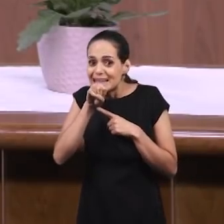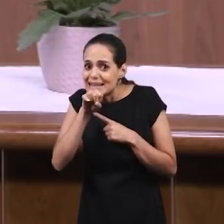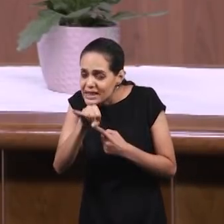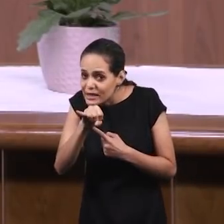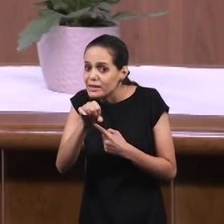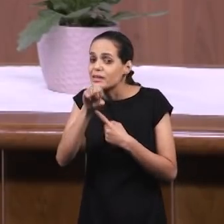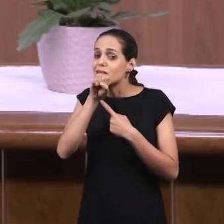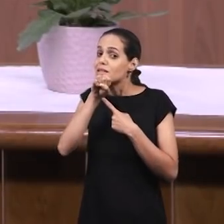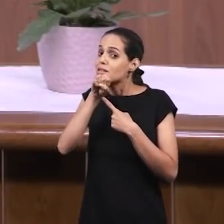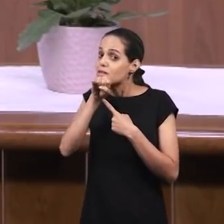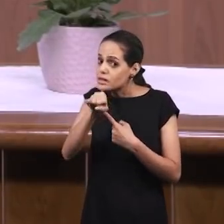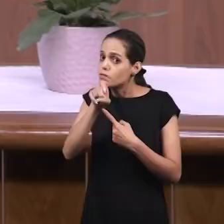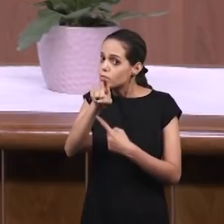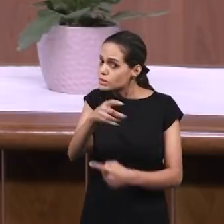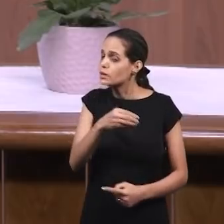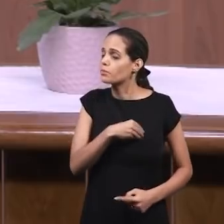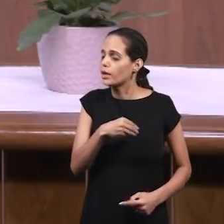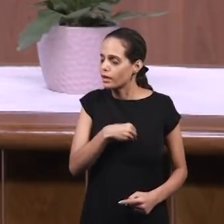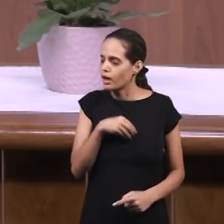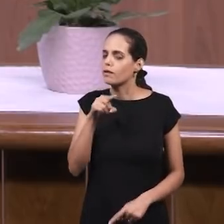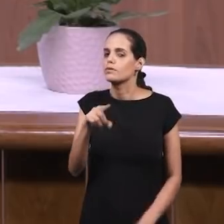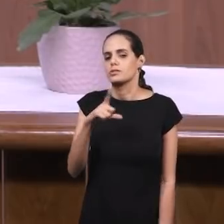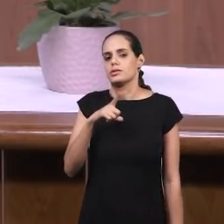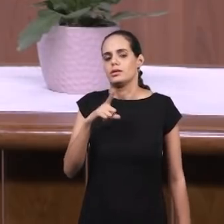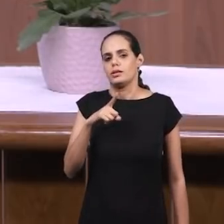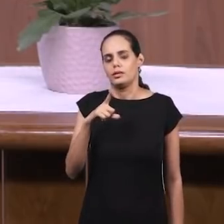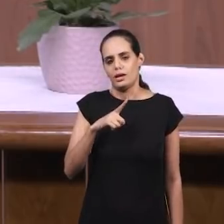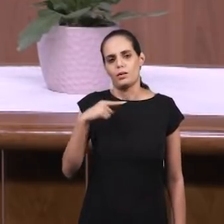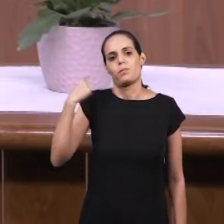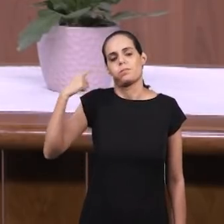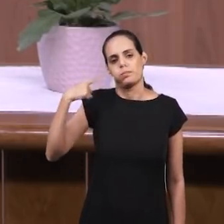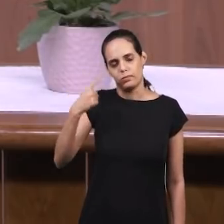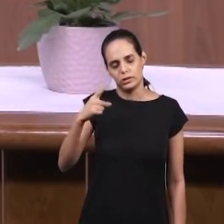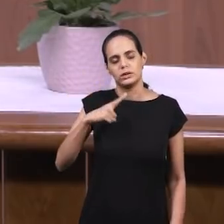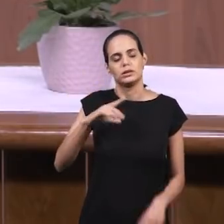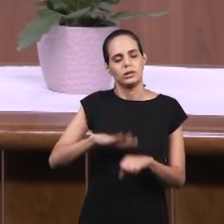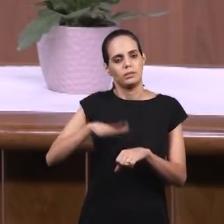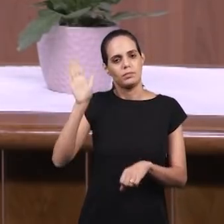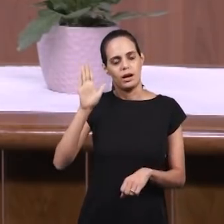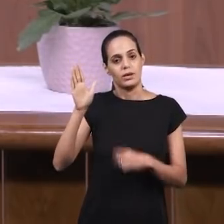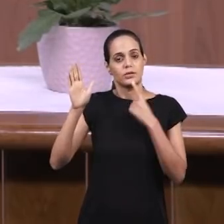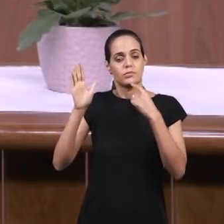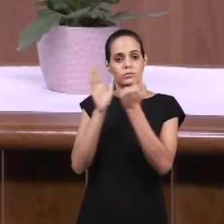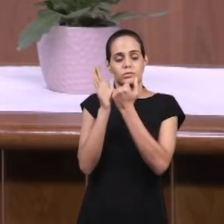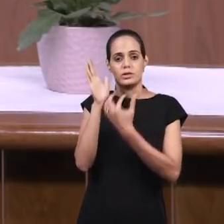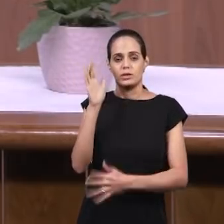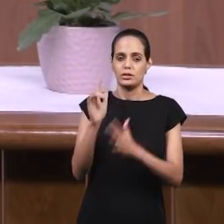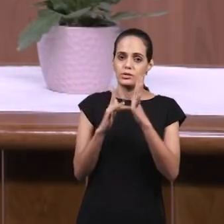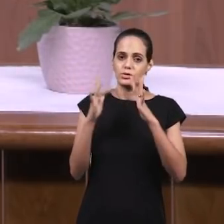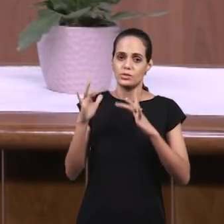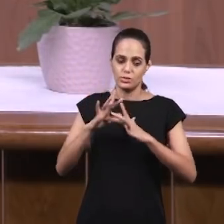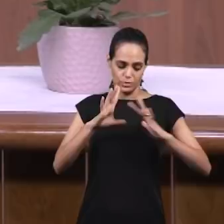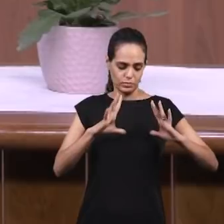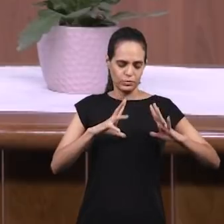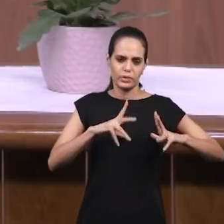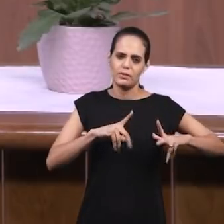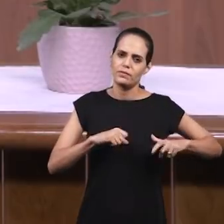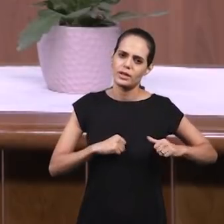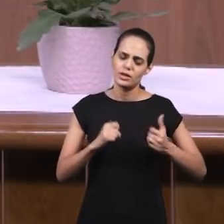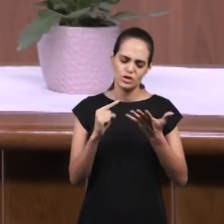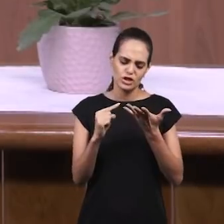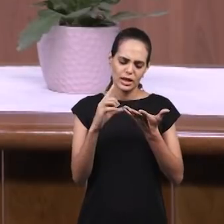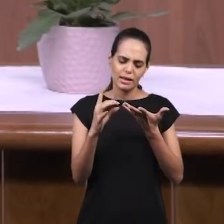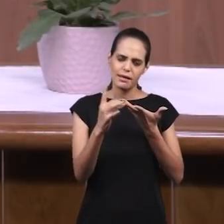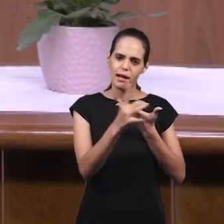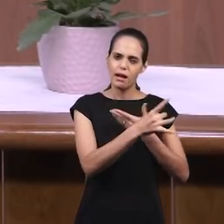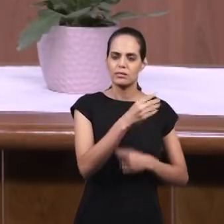Mas se acontecer, olha, você tem um advogado. E tem mais. O sangue de Jesus Cristo te purifica de todo